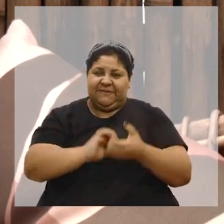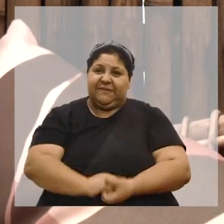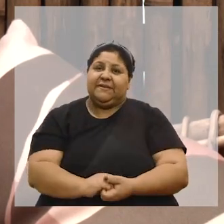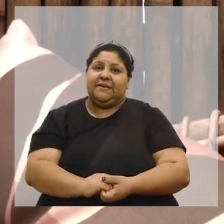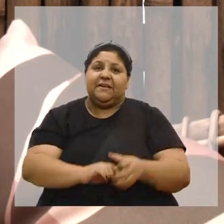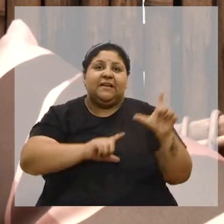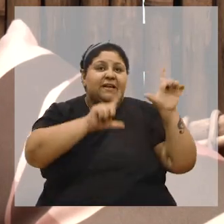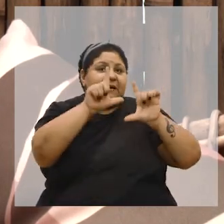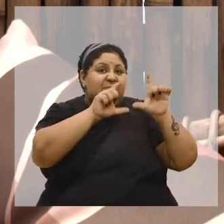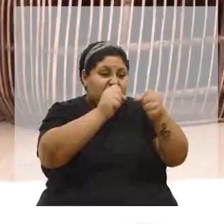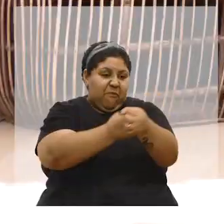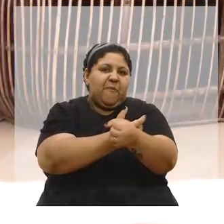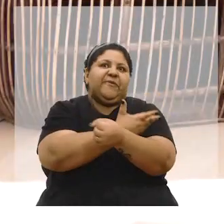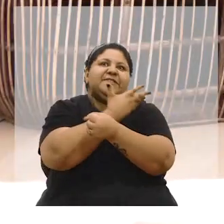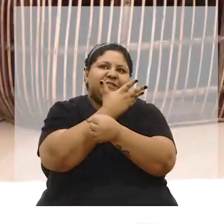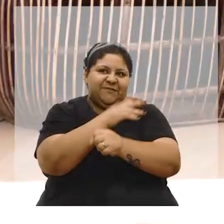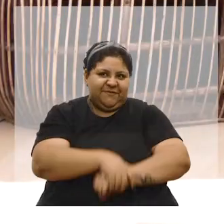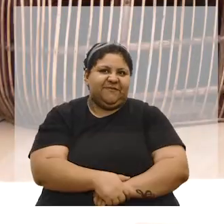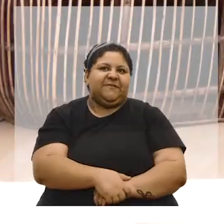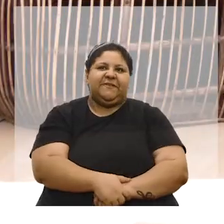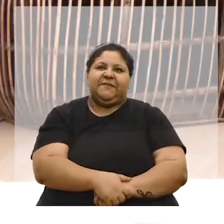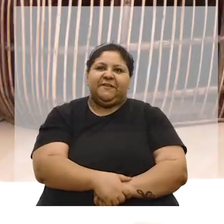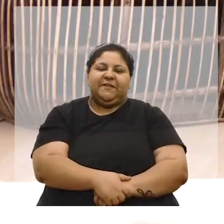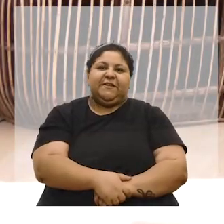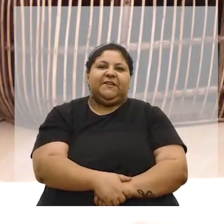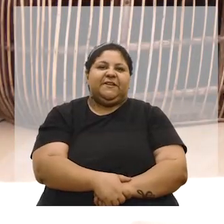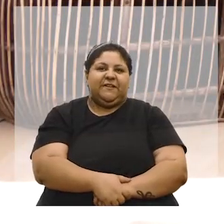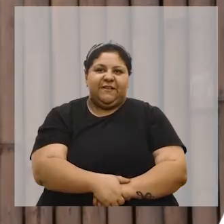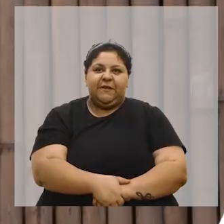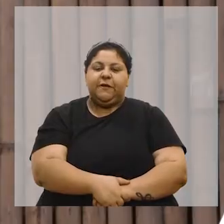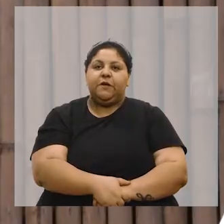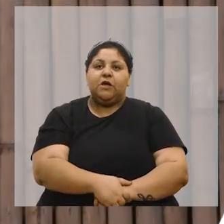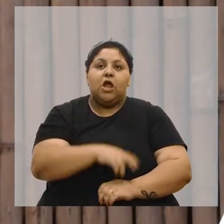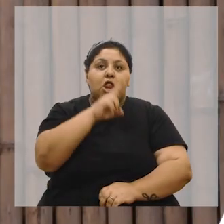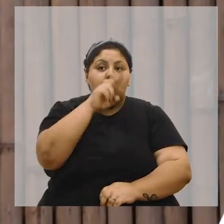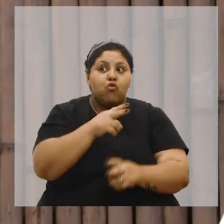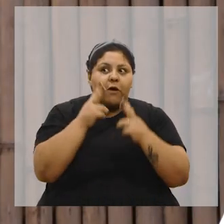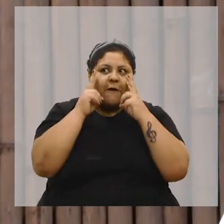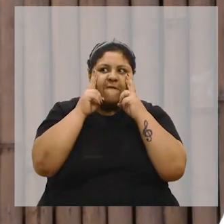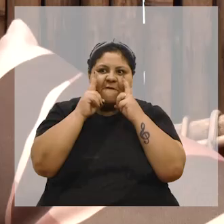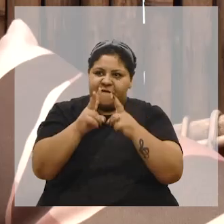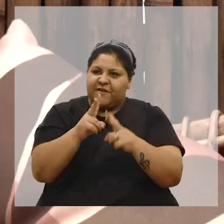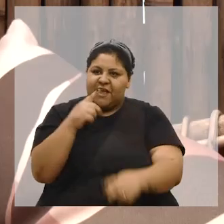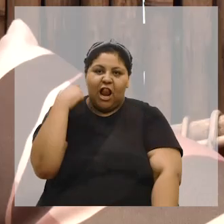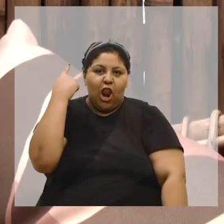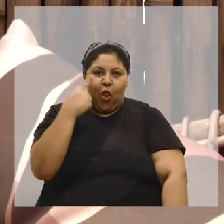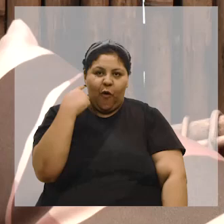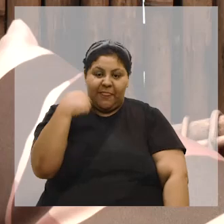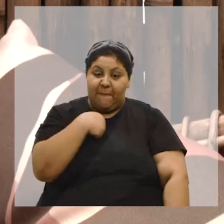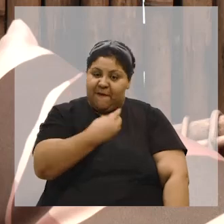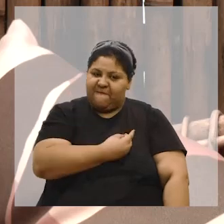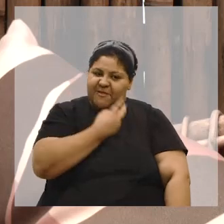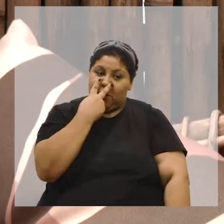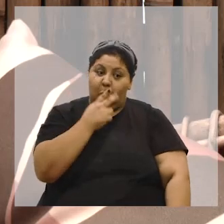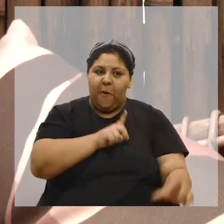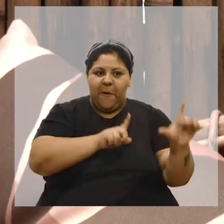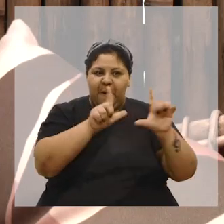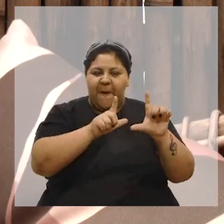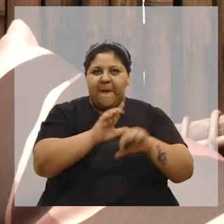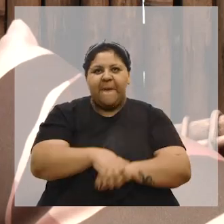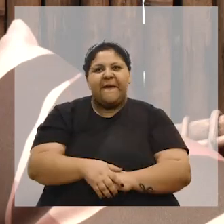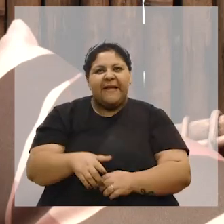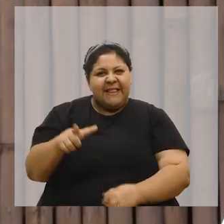chororou, assim. Programa bem emotivo. Nossa senhora, eu nunca vi uma coisa tão louca na minha vida que nem esse